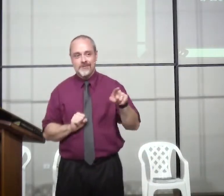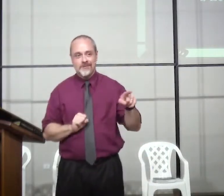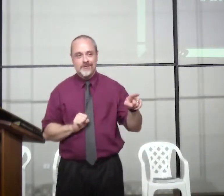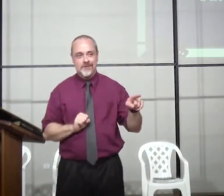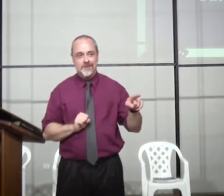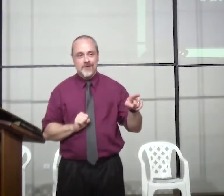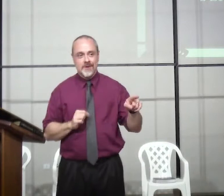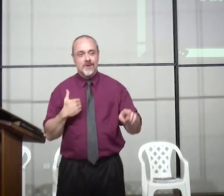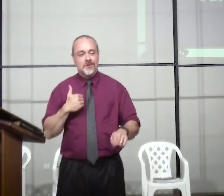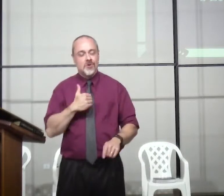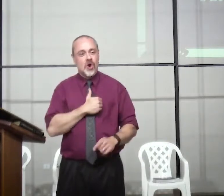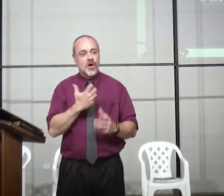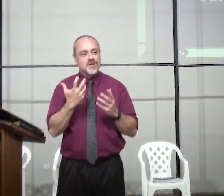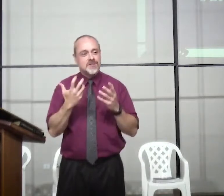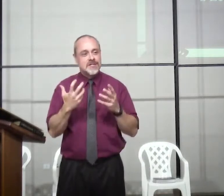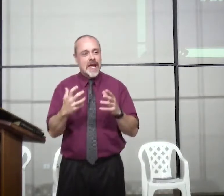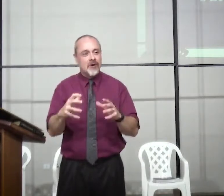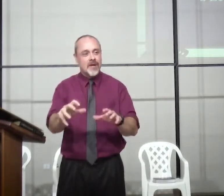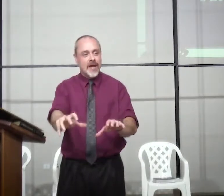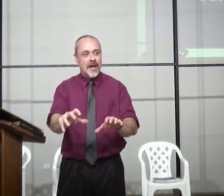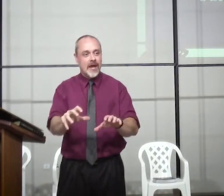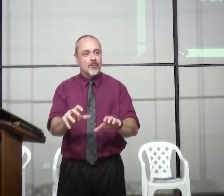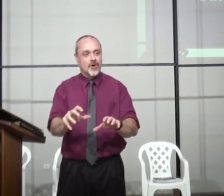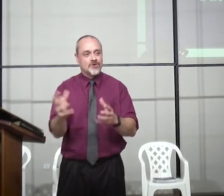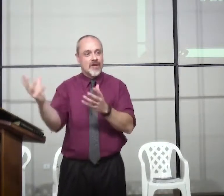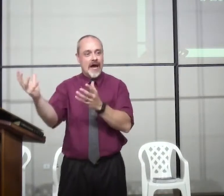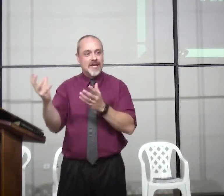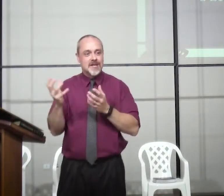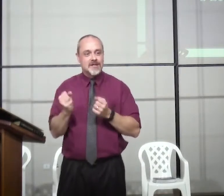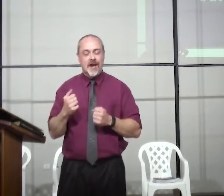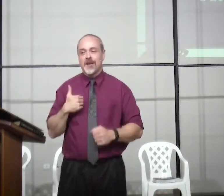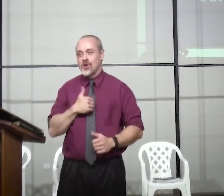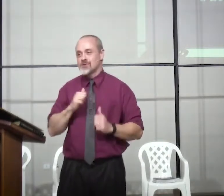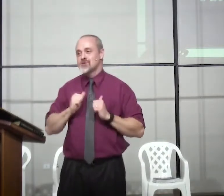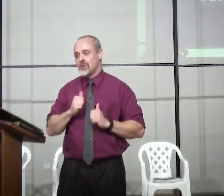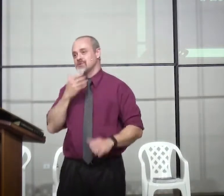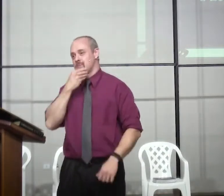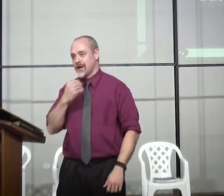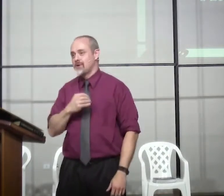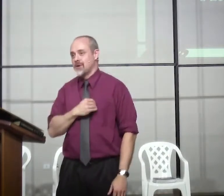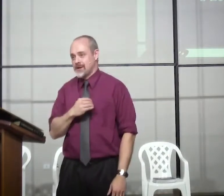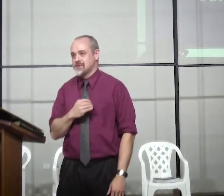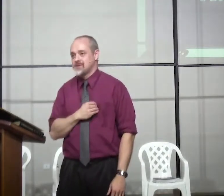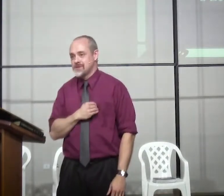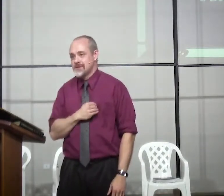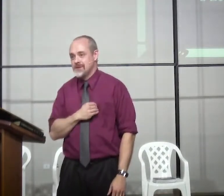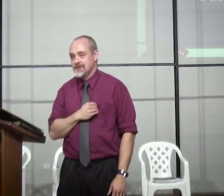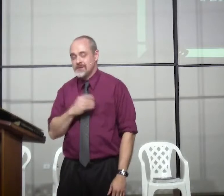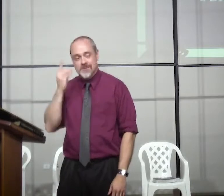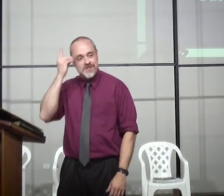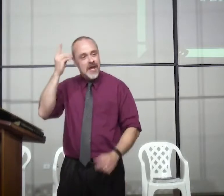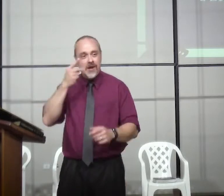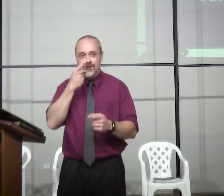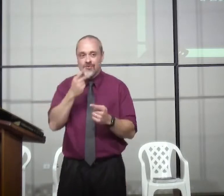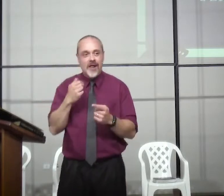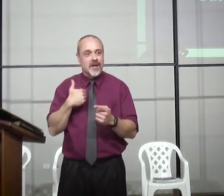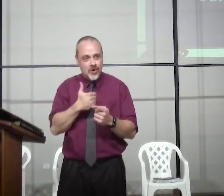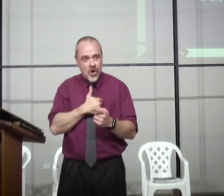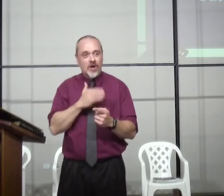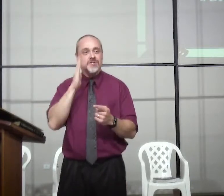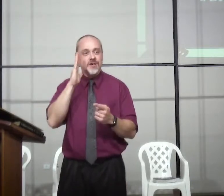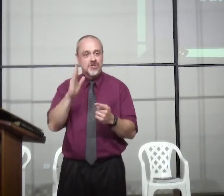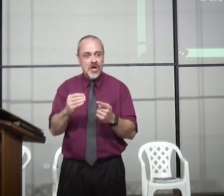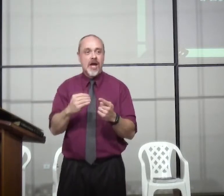né? Nós não queremos aceitar que nós somos pecadores. Mas Deus fala